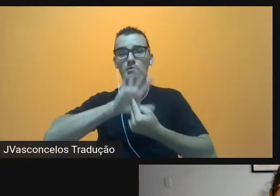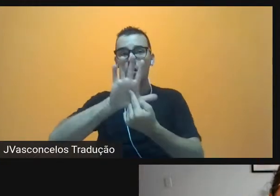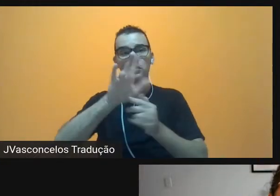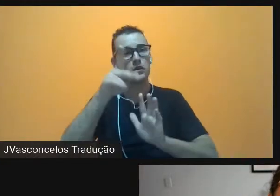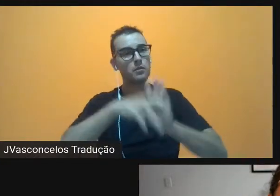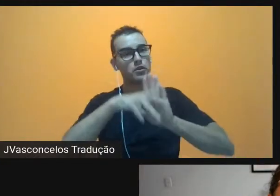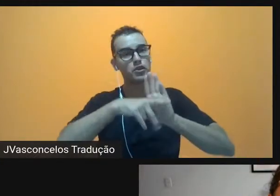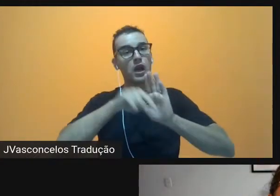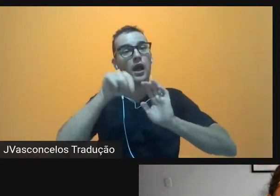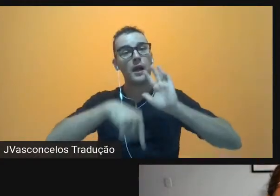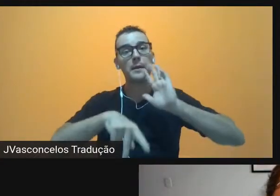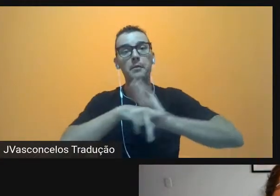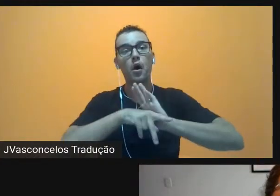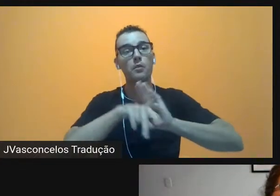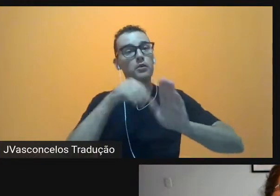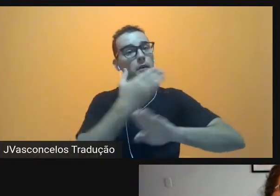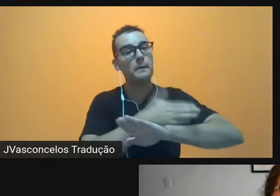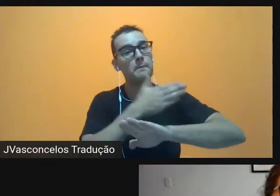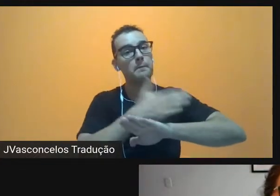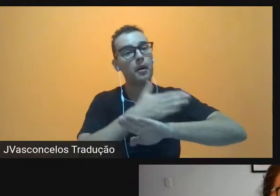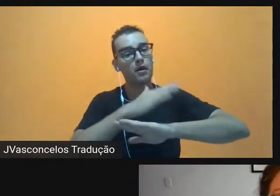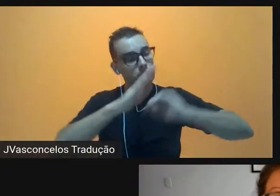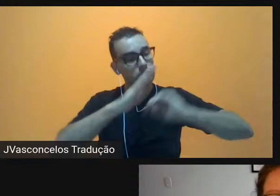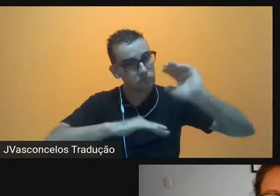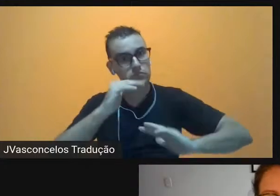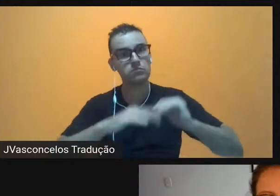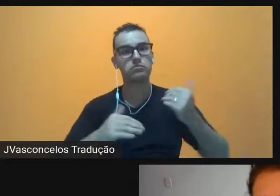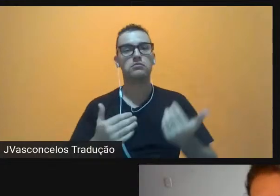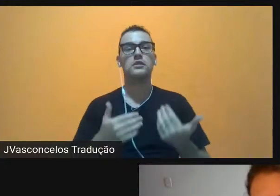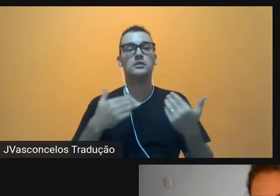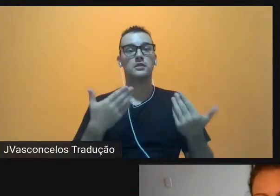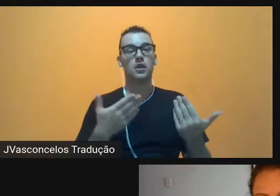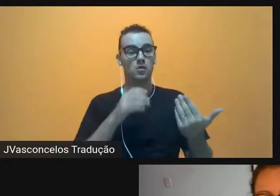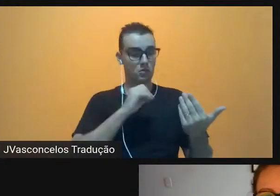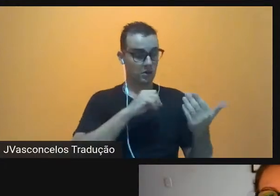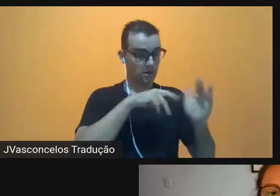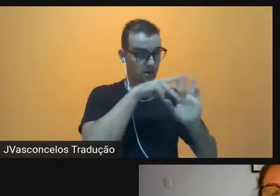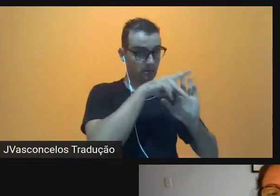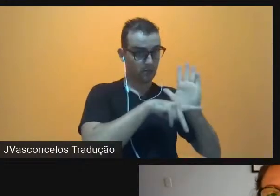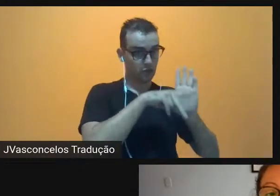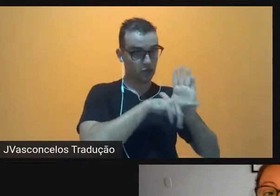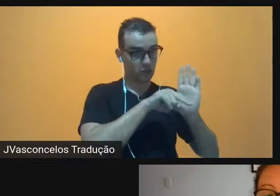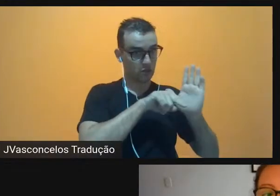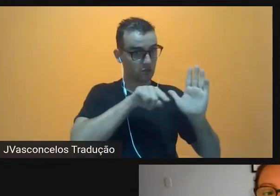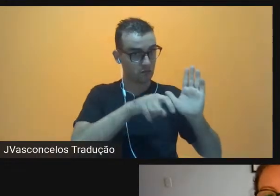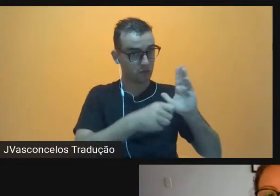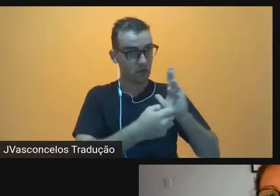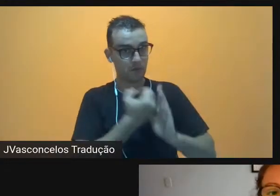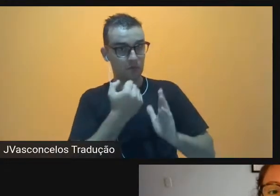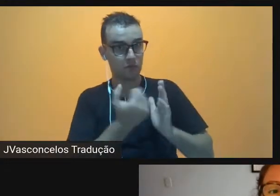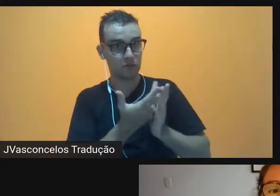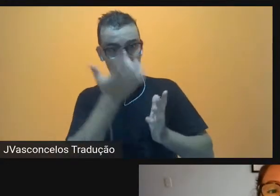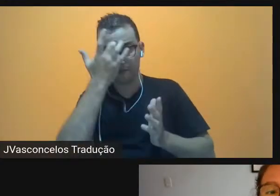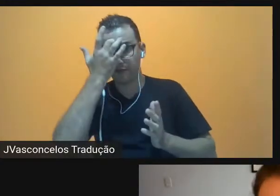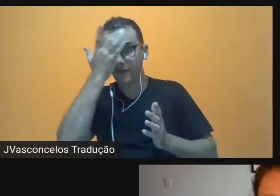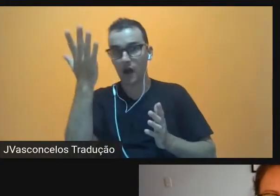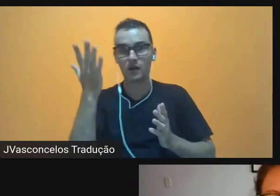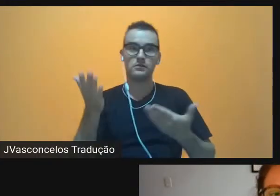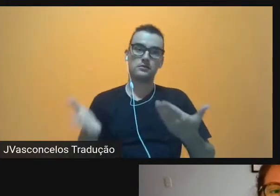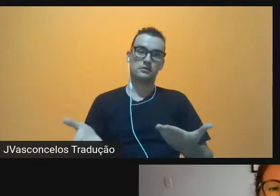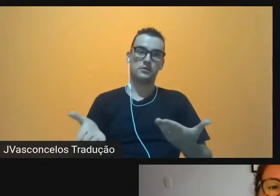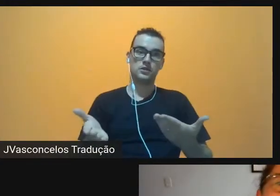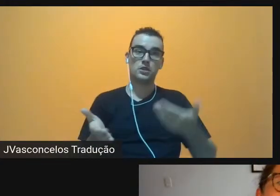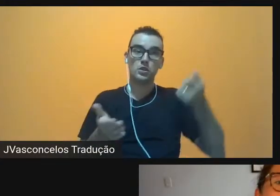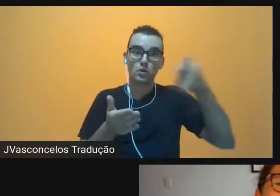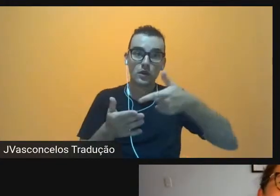uma prática projetual. Então, projetar o produto do CNPDI foi muito mais fácil do que